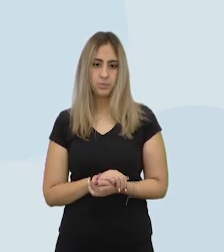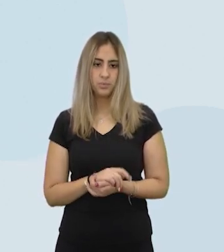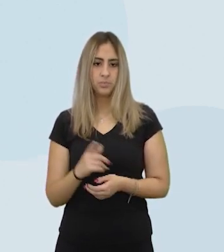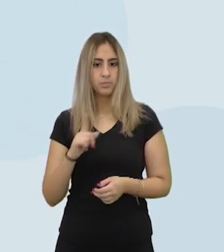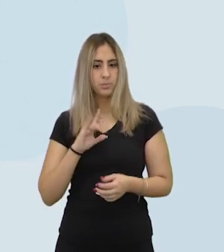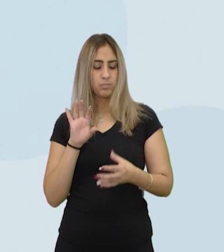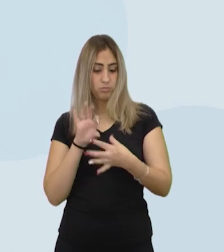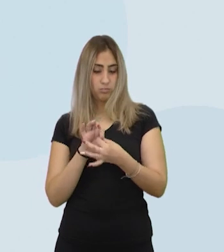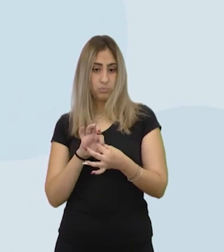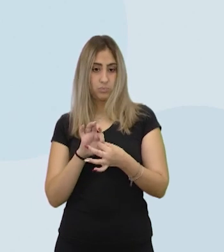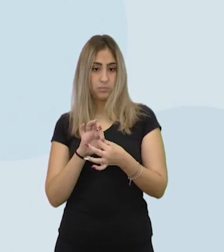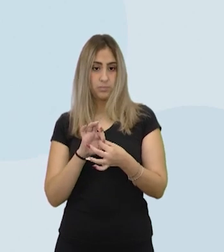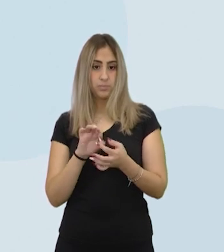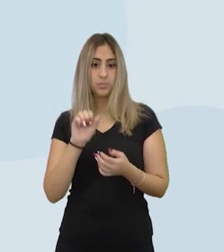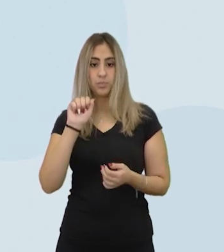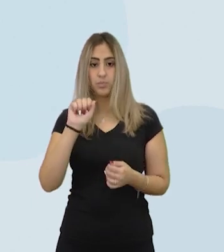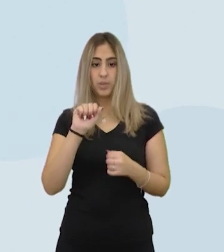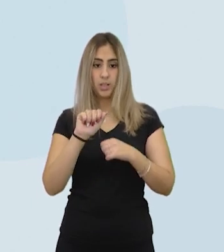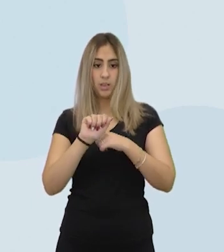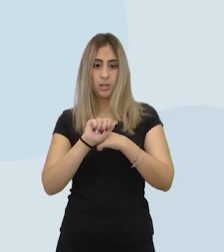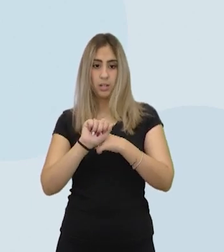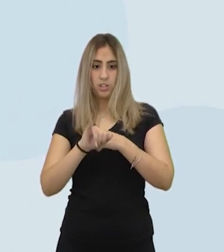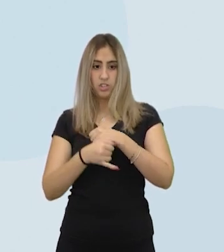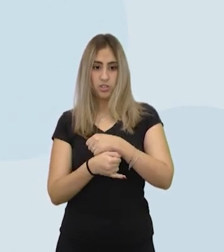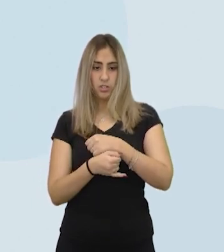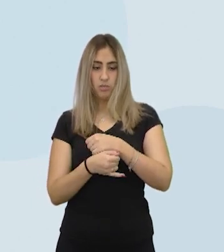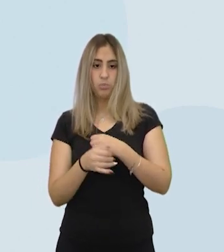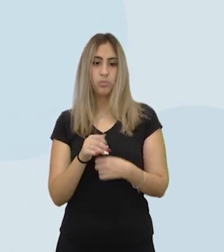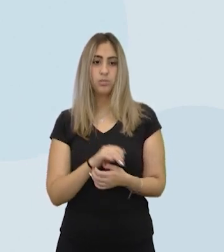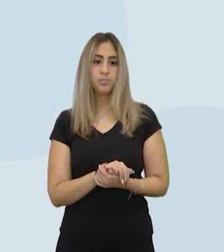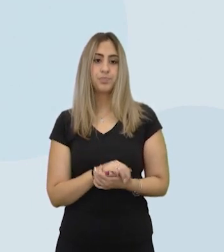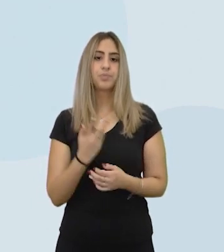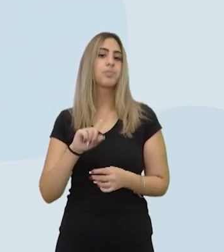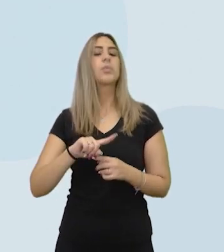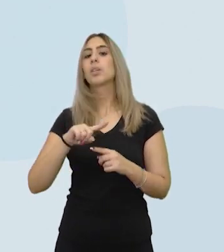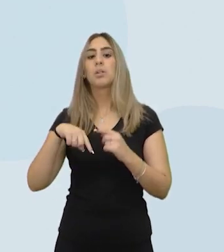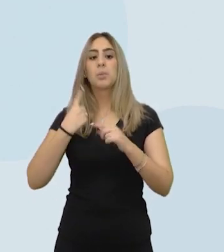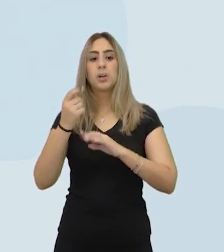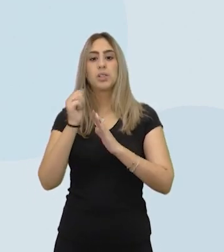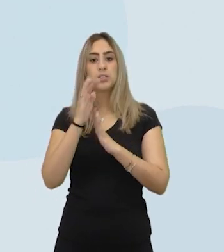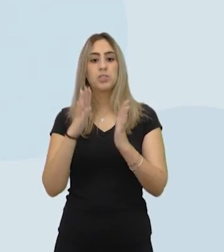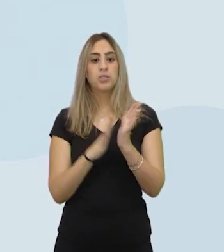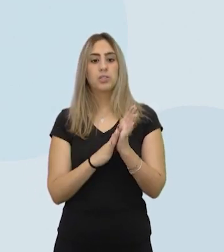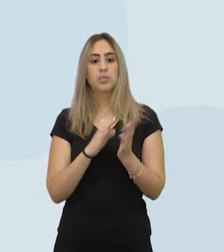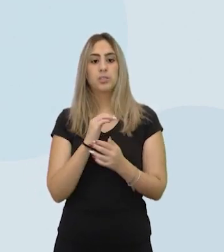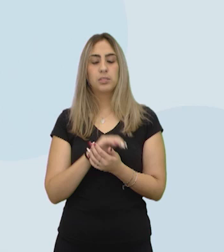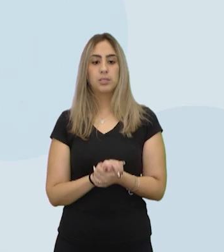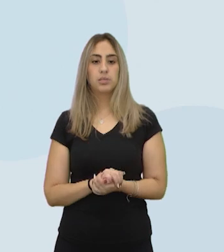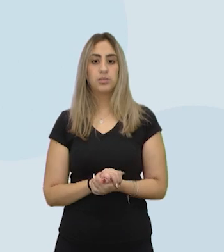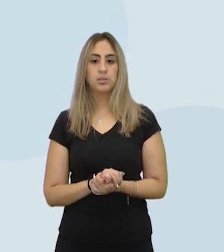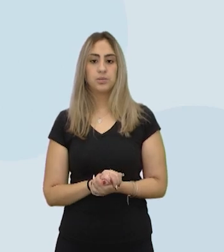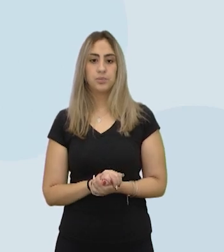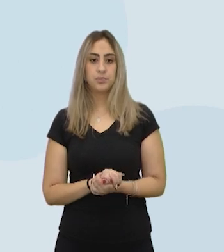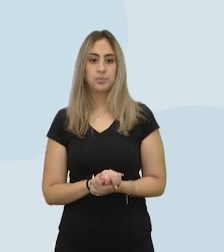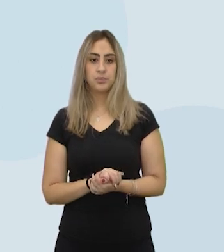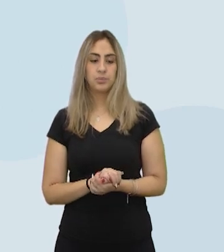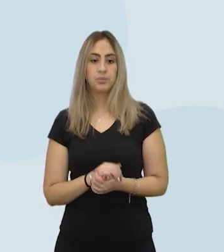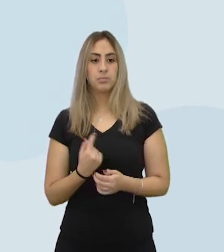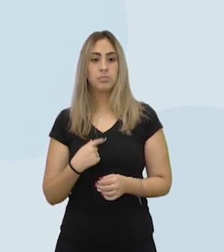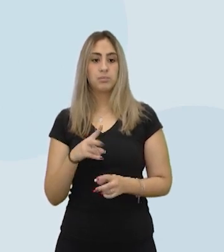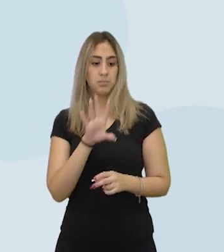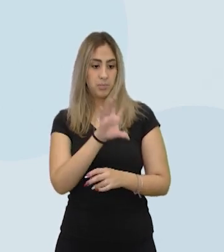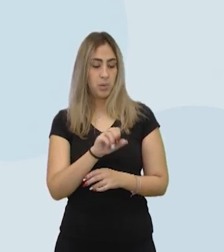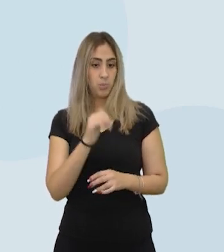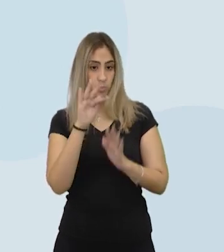o conectivo aditivo, certo? Vamos para o próximo. Eu estou meio acelerado porque eu fico lendo o tempo ali. Retiramos